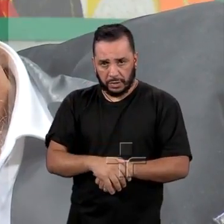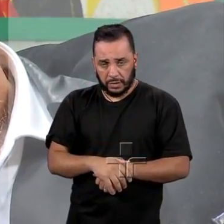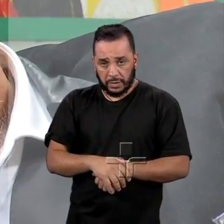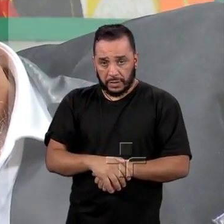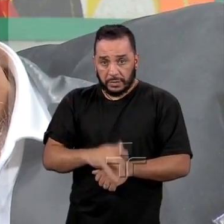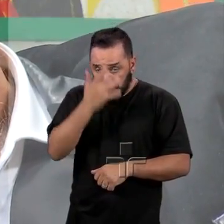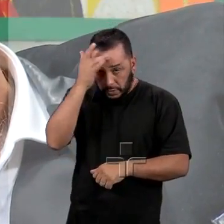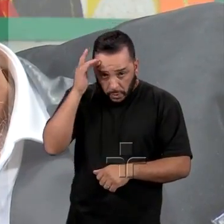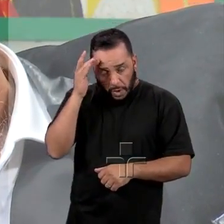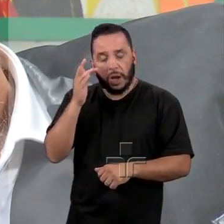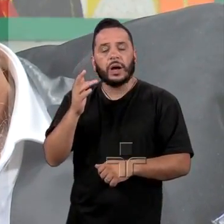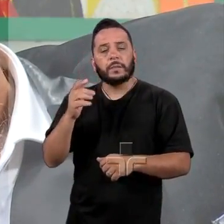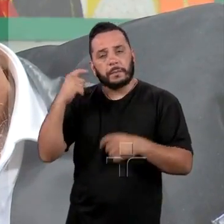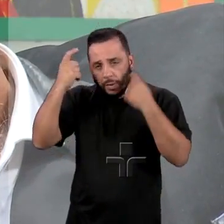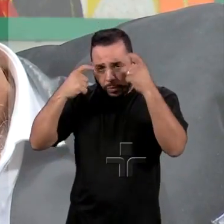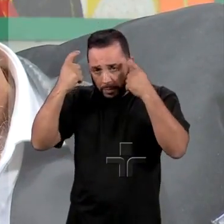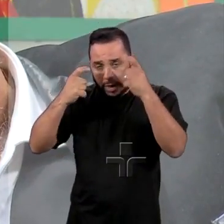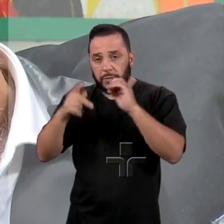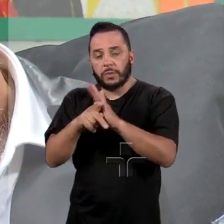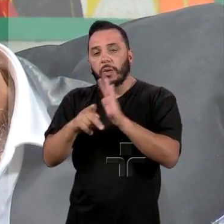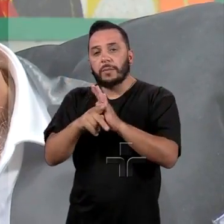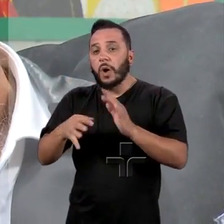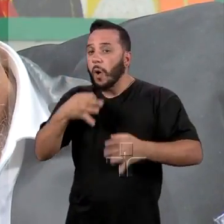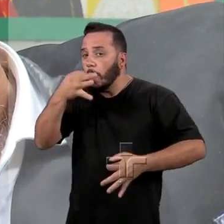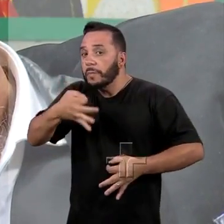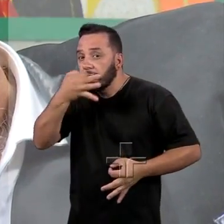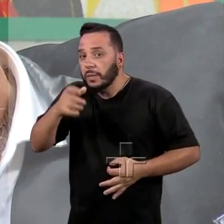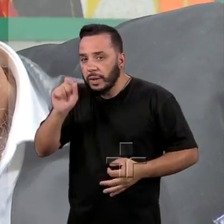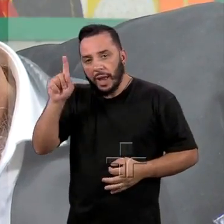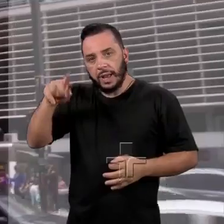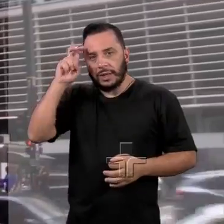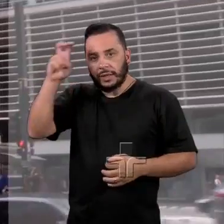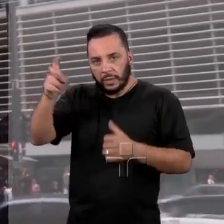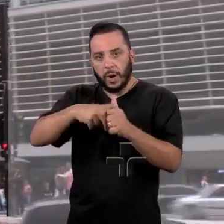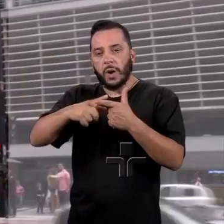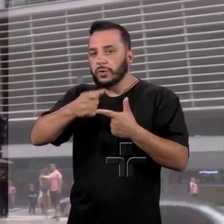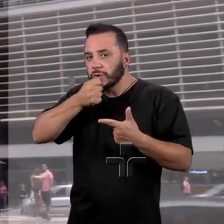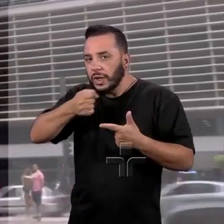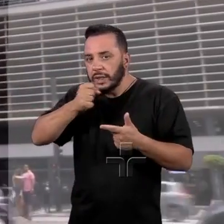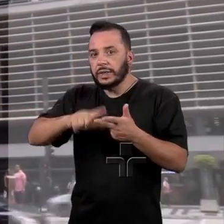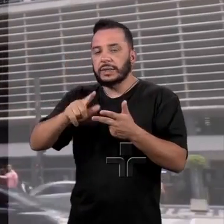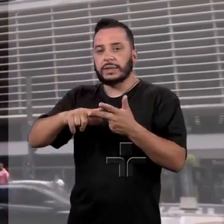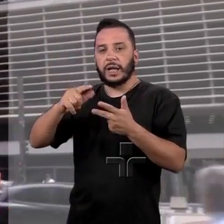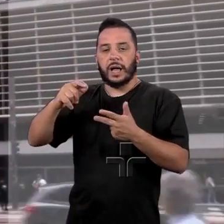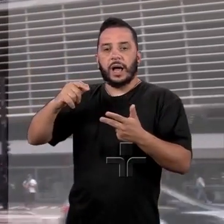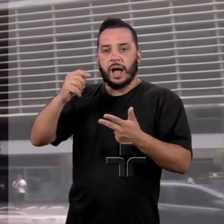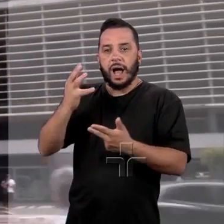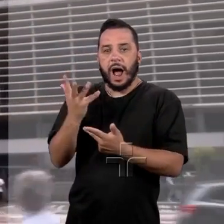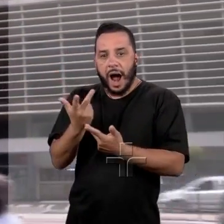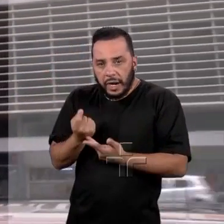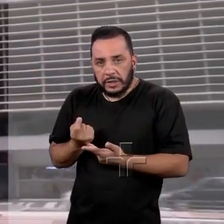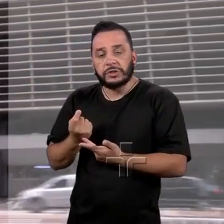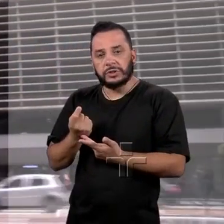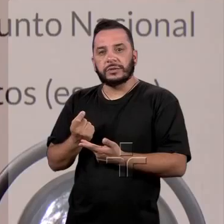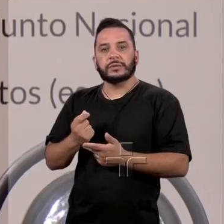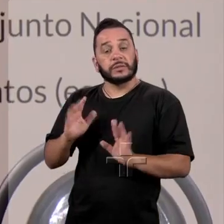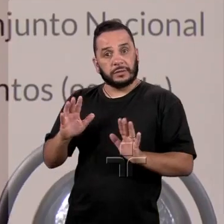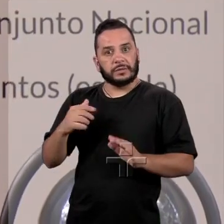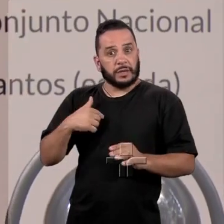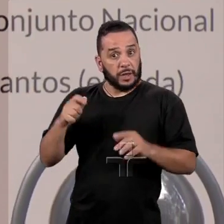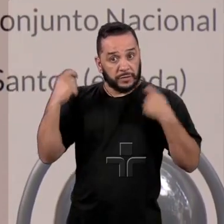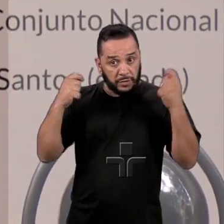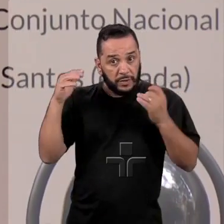com liberdade de expressão é intelectual, jornalista, artista. A mostra vai até domingo no Conjunto Nacional em São Paulo.